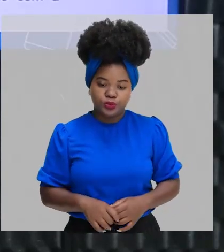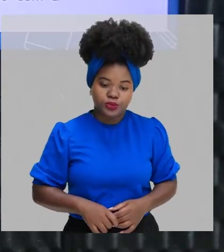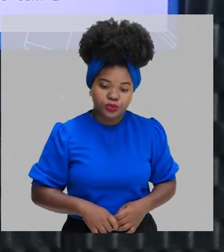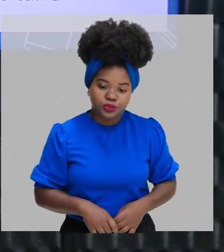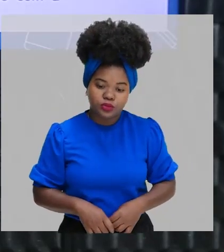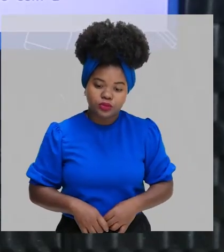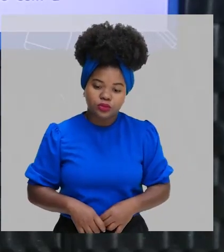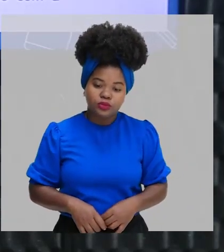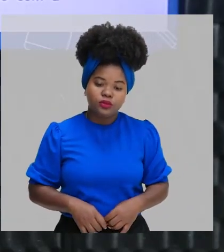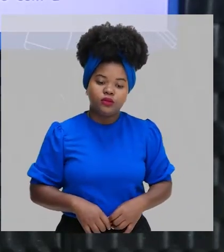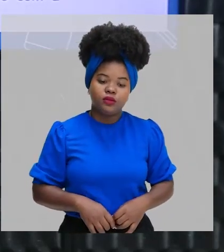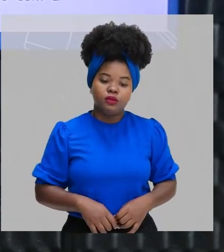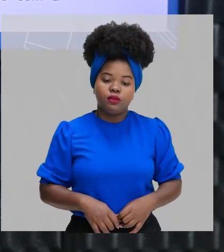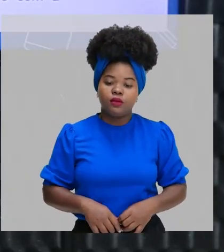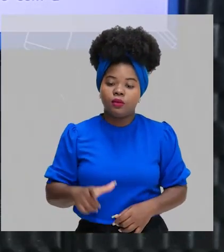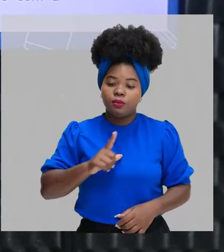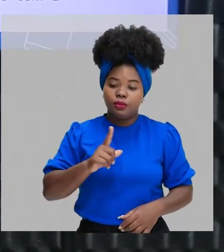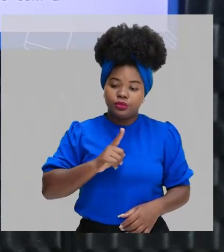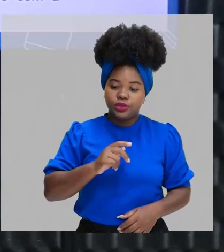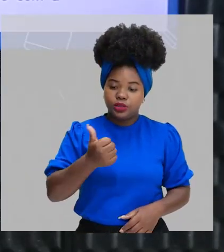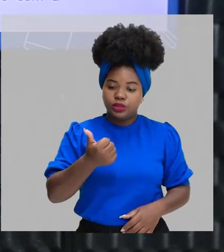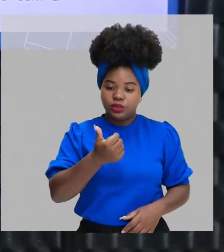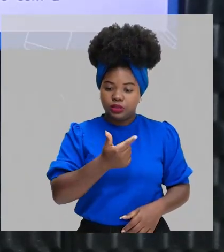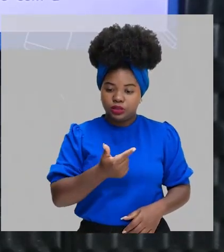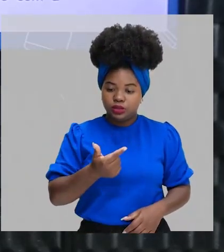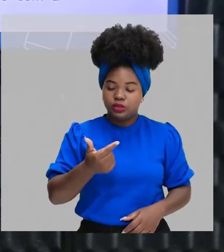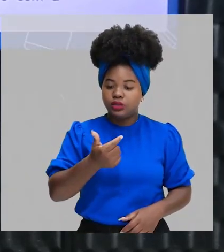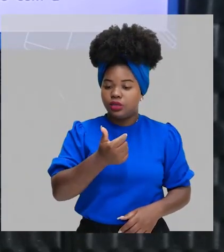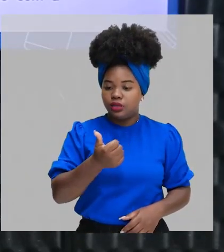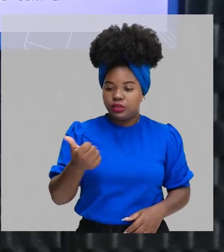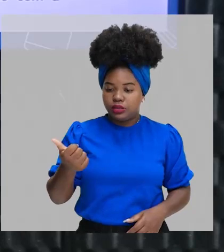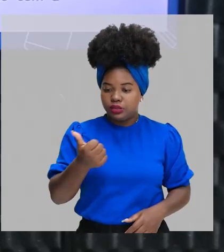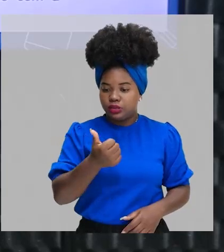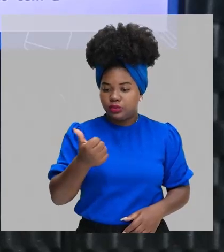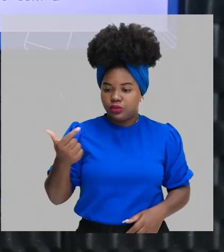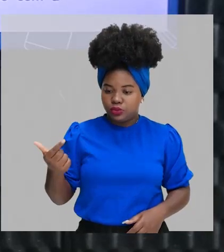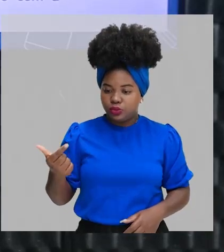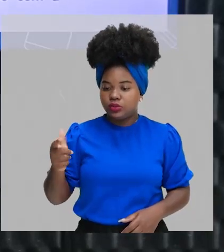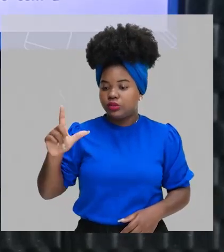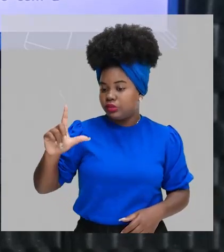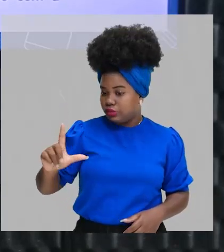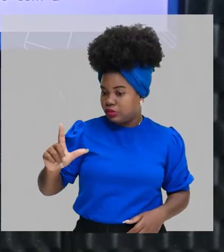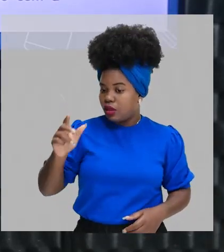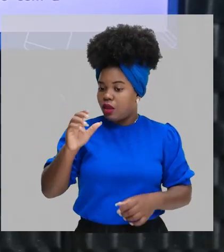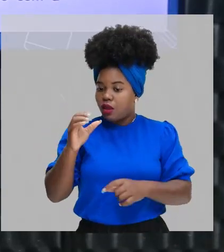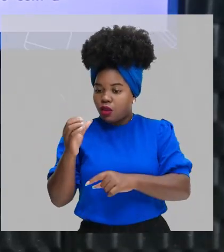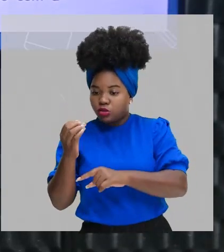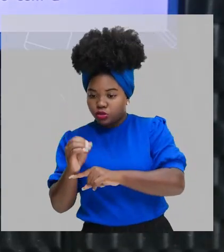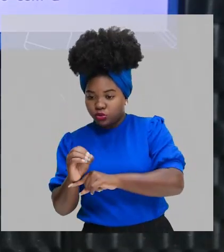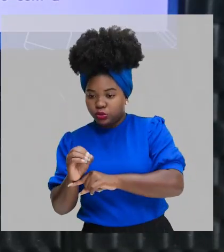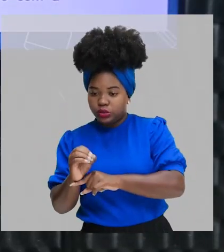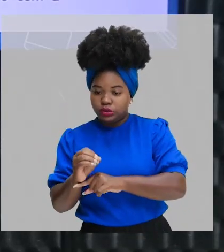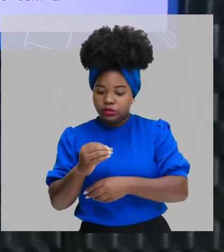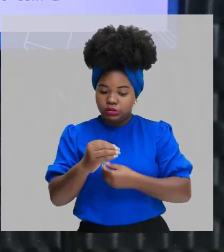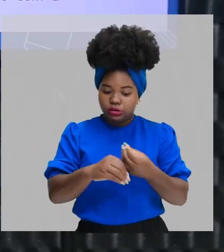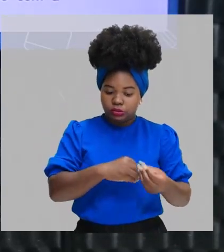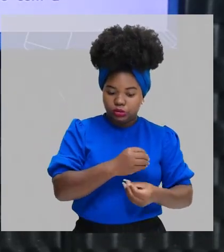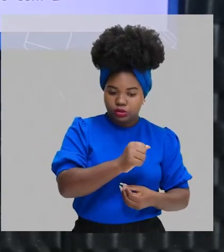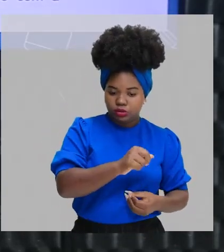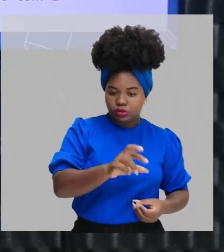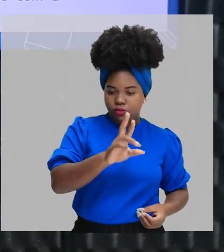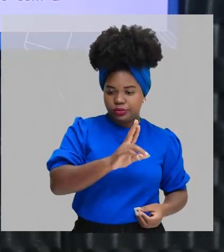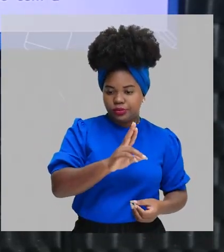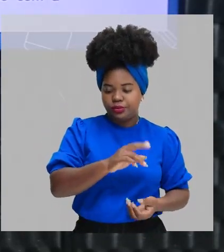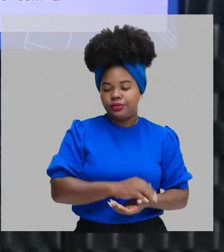Então, para ter aqueles 112 litros de oxigênio que realmente vão reagir,